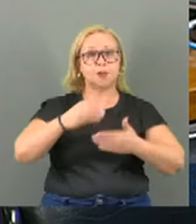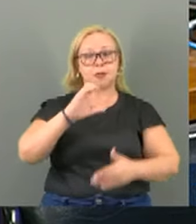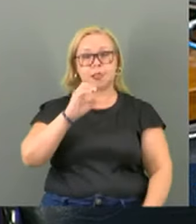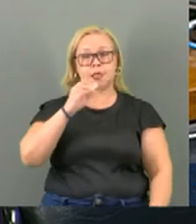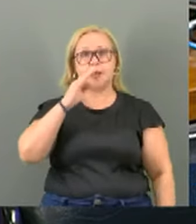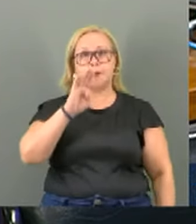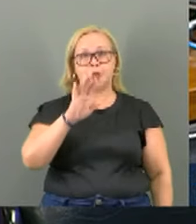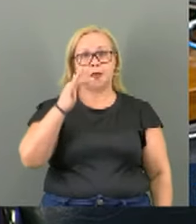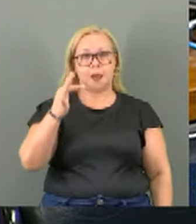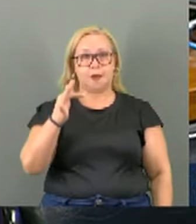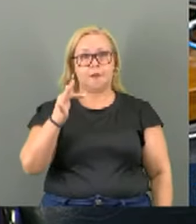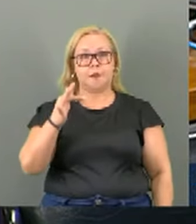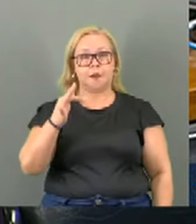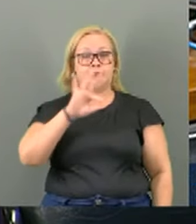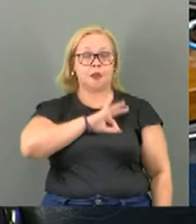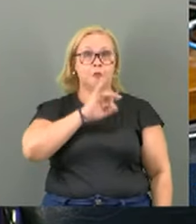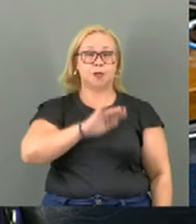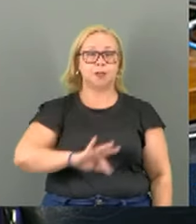Polícia Federal?